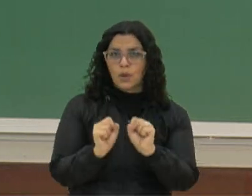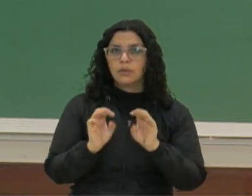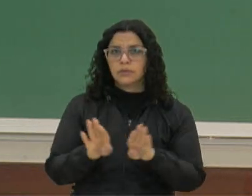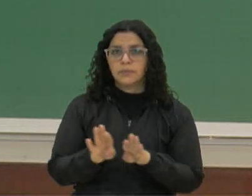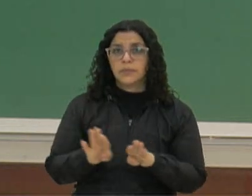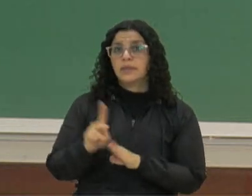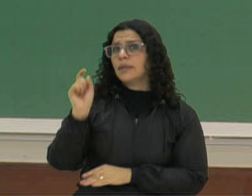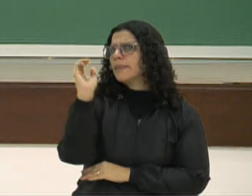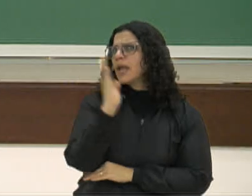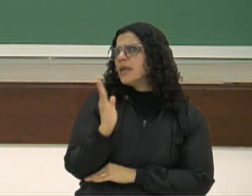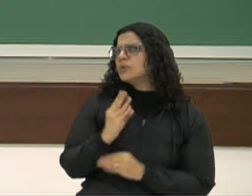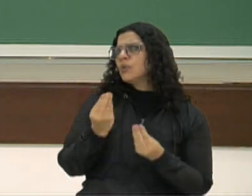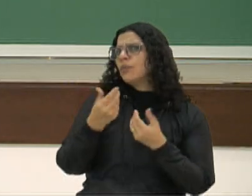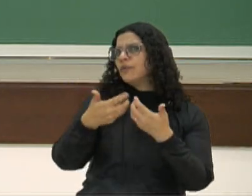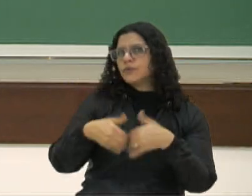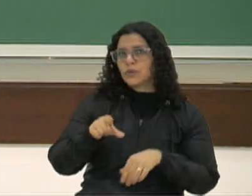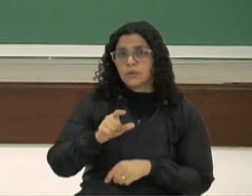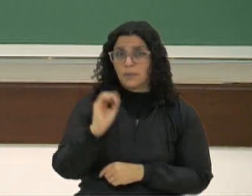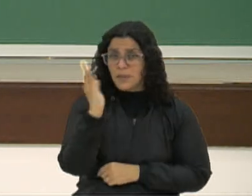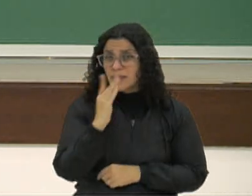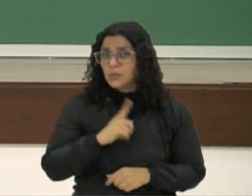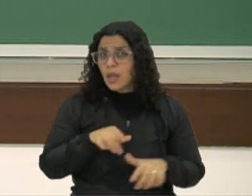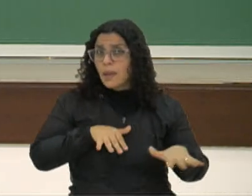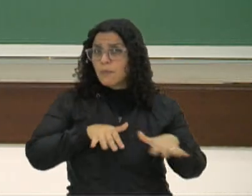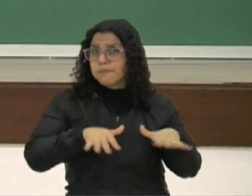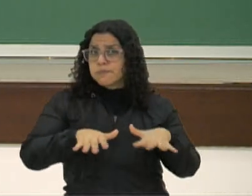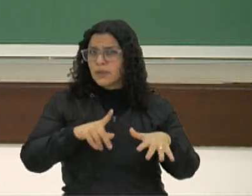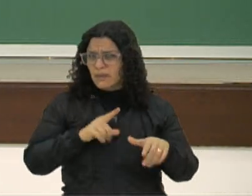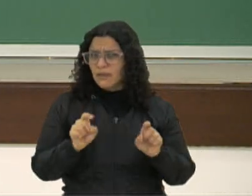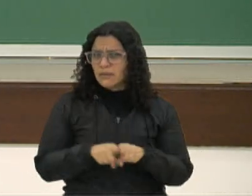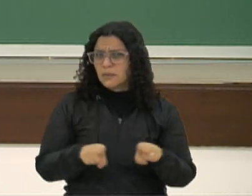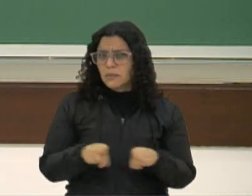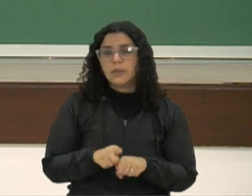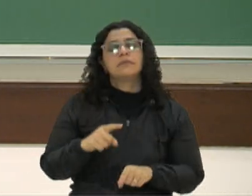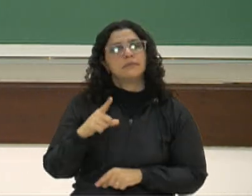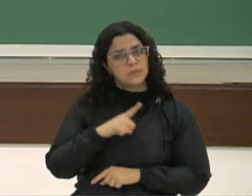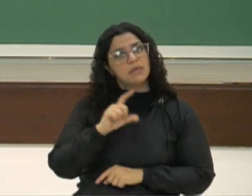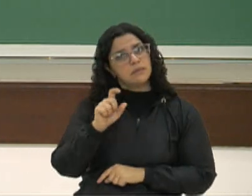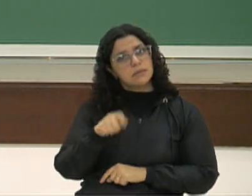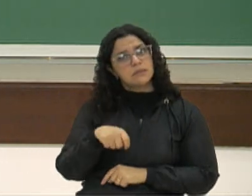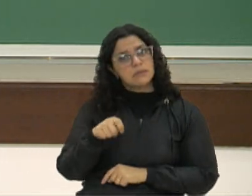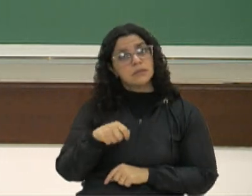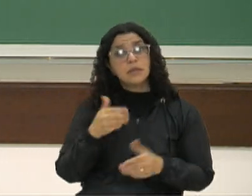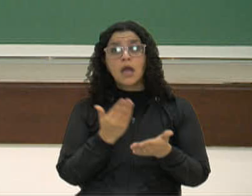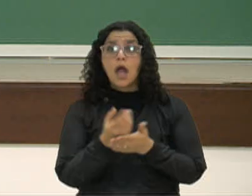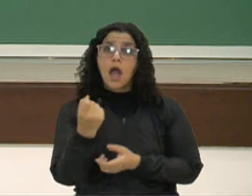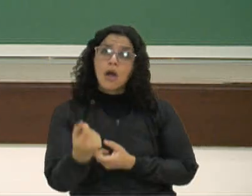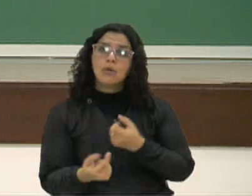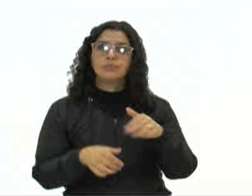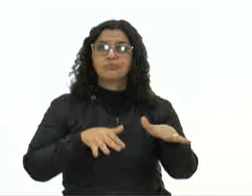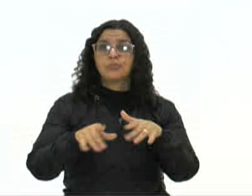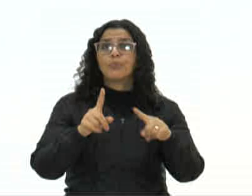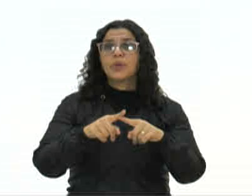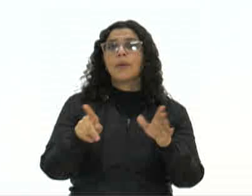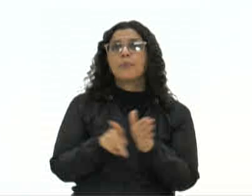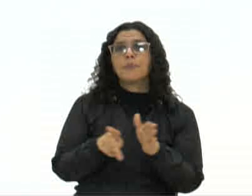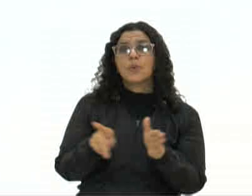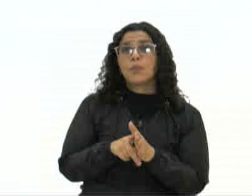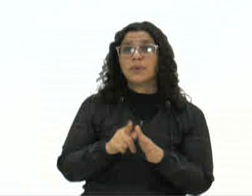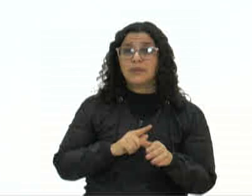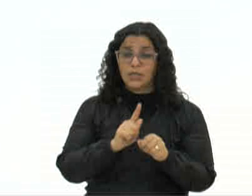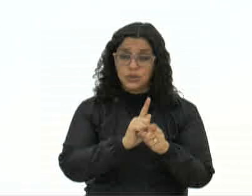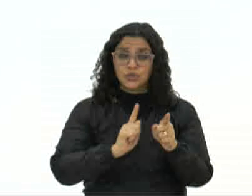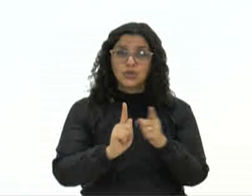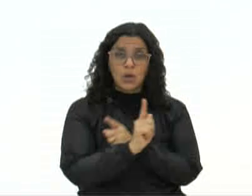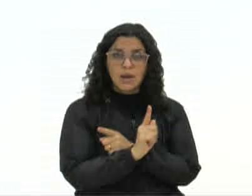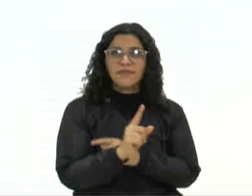E no Brasil, como que funciona isso? No Brasil tem abalos, temos tremores de terra? Nós temos, sim, alguns tremores, devido a falhas